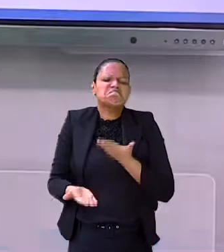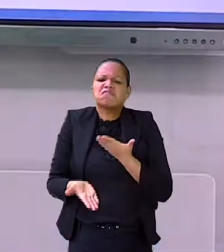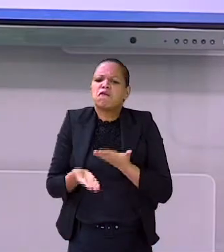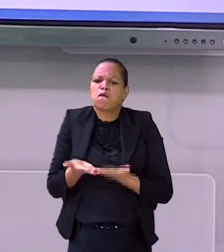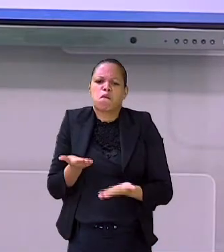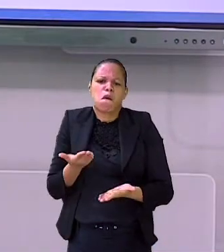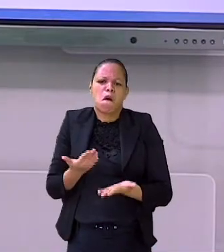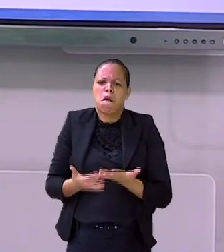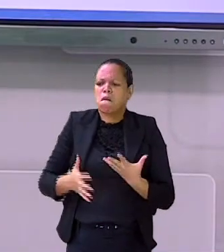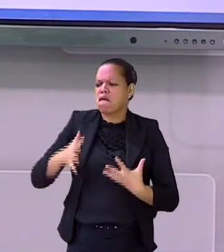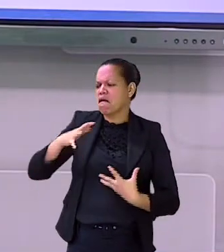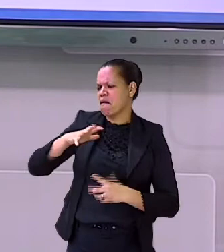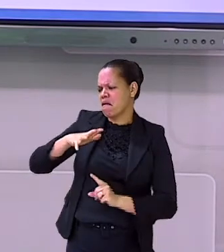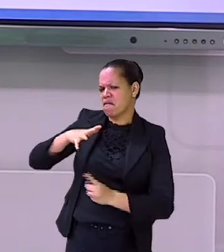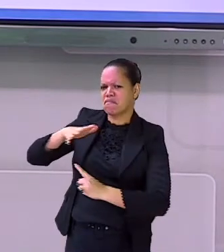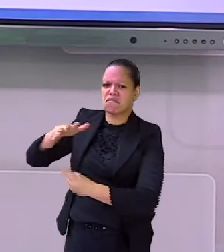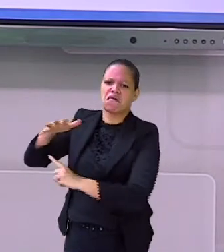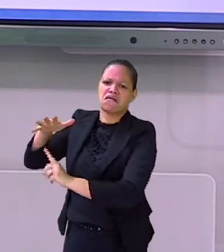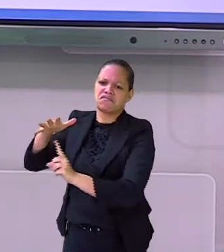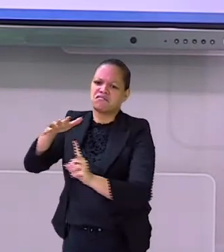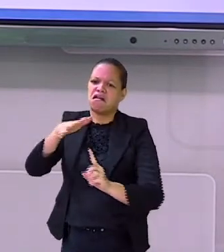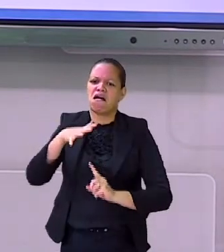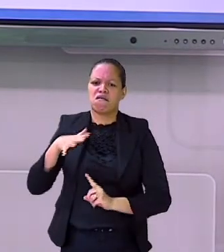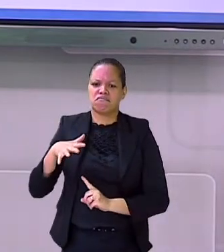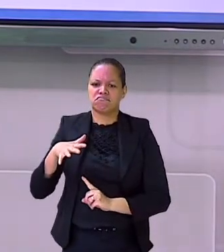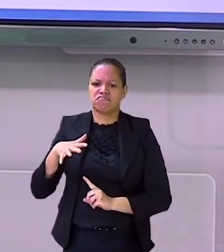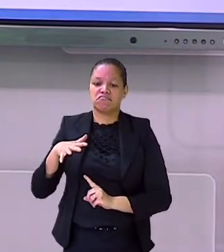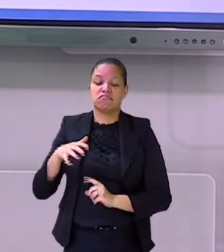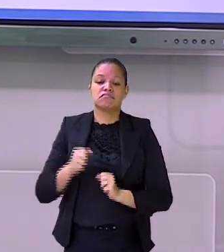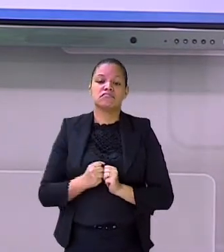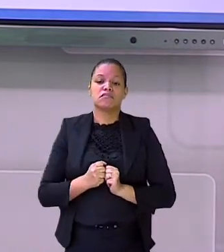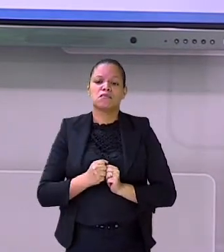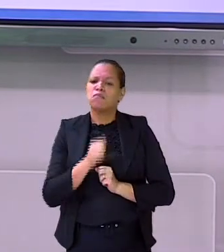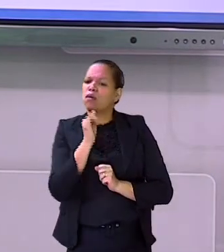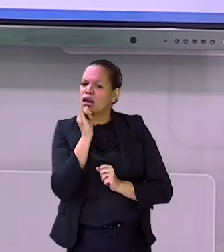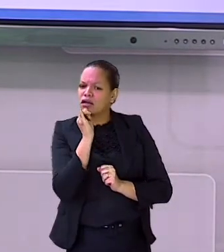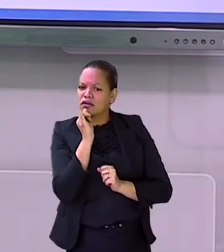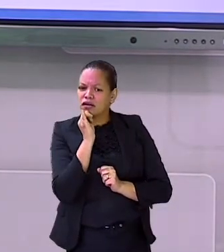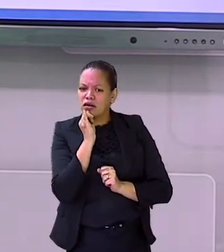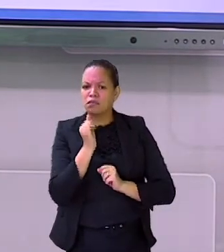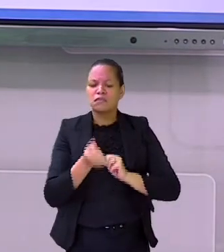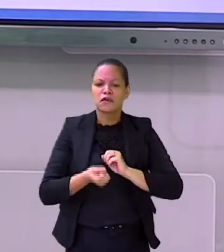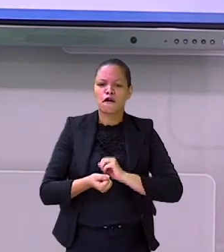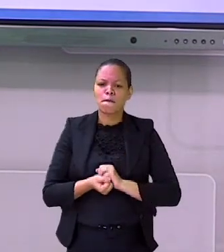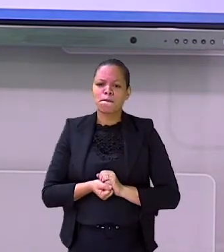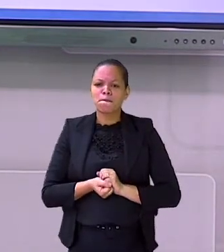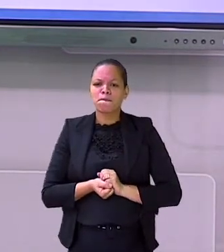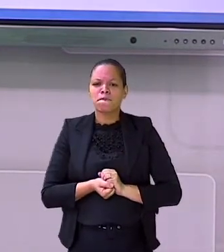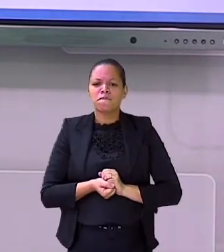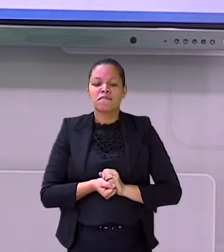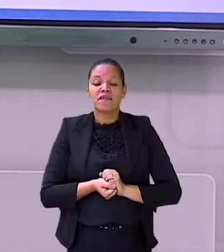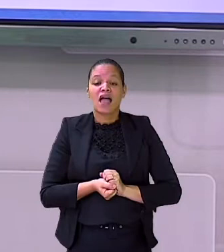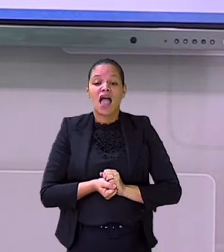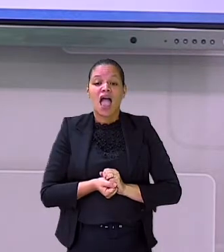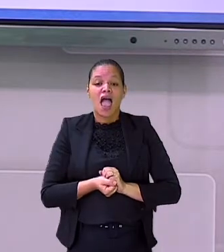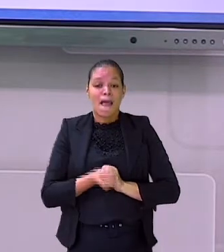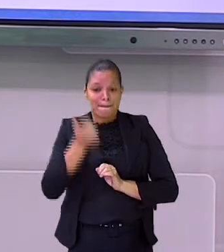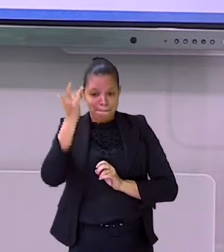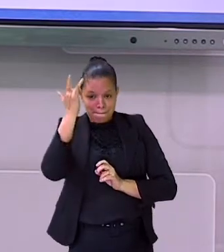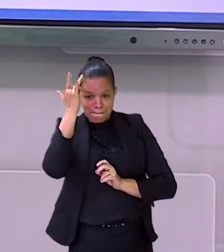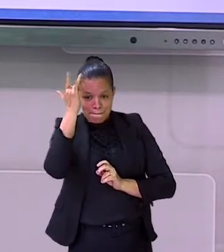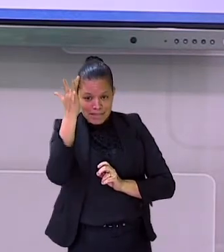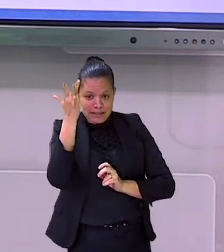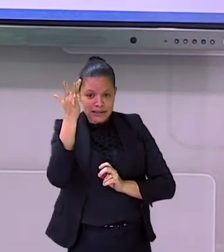números. Bom, o gráfico, gente, como eu tenho no exemplo aqui, ele vai facilitar